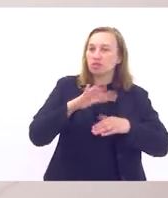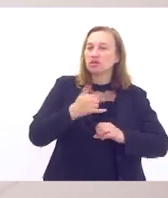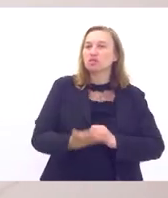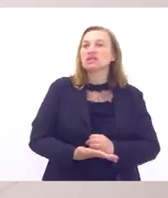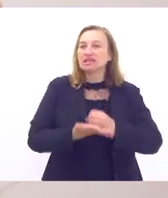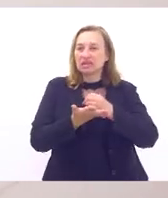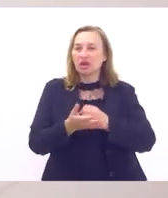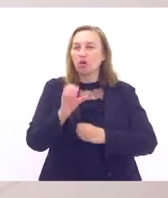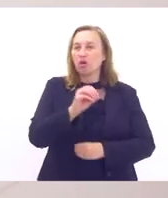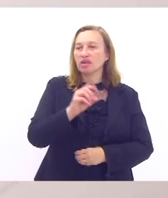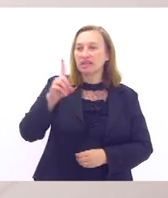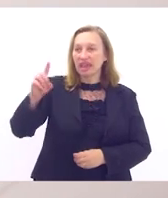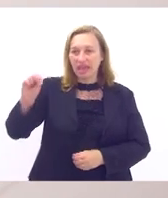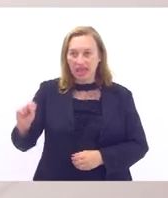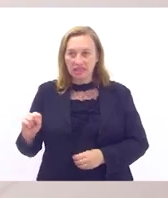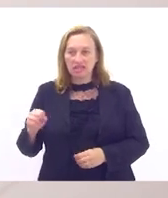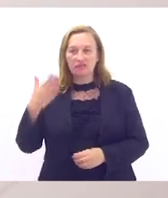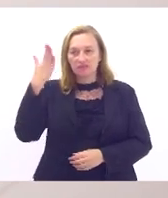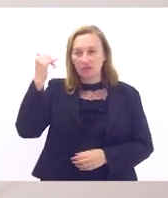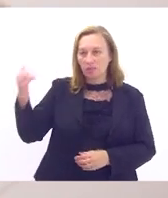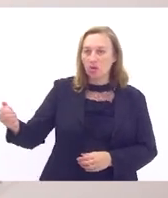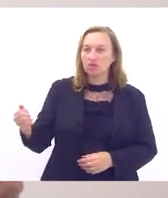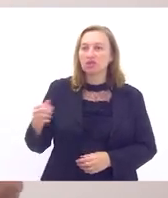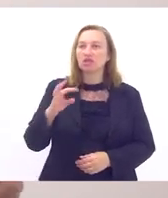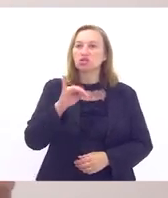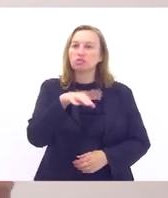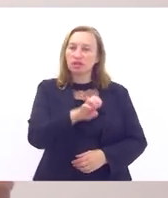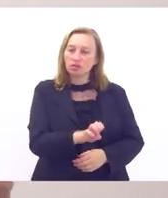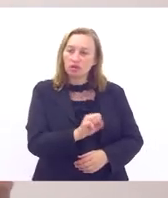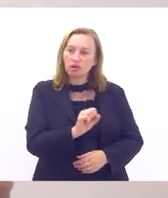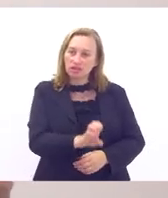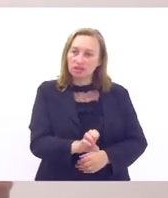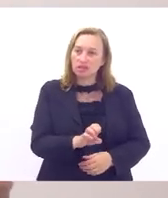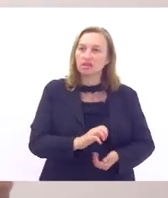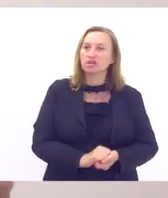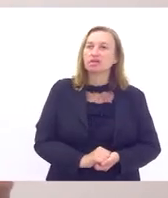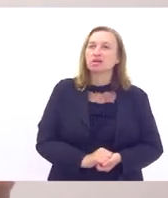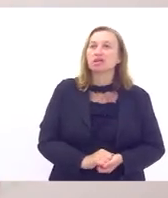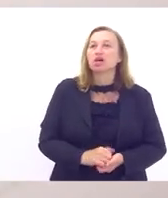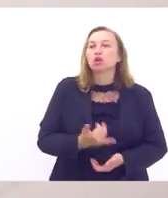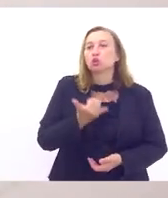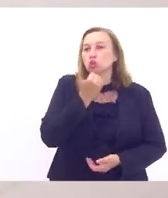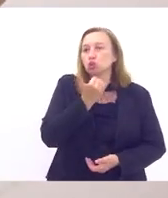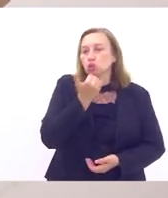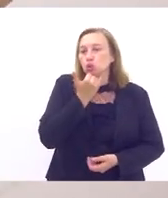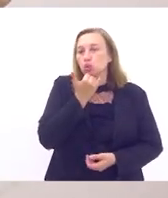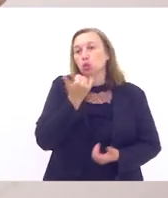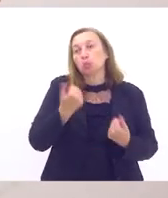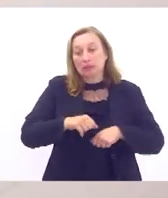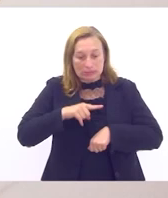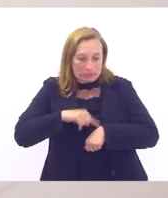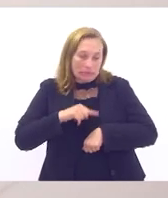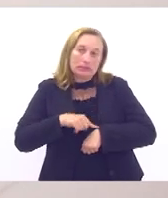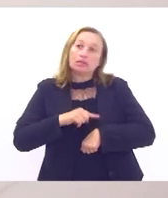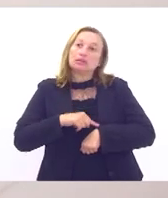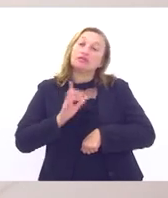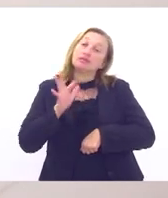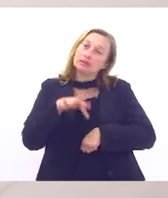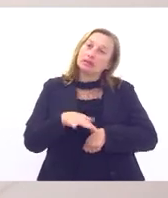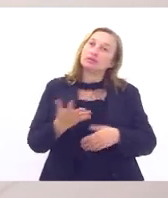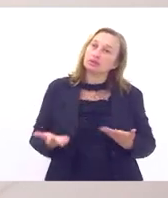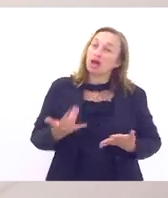Sustentável, as ODS, a famosa ODS, onde a tuberculose faz parte do objetivo 3. Carlos, desculpa, mas eu preciso que você conclua. Ah,